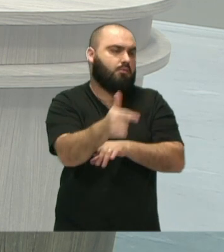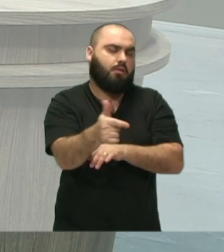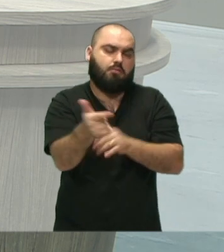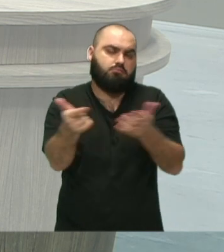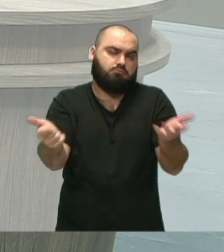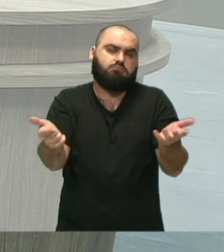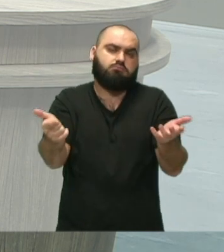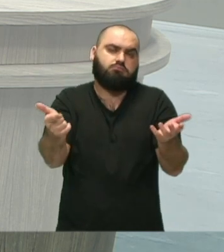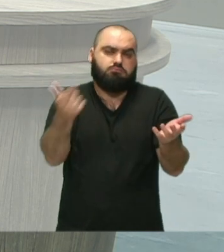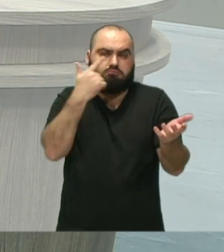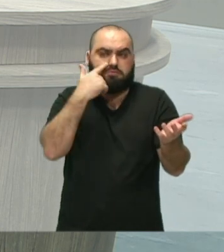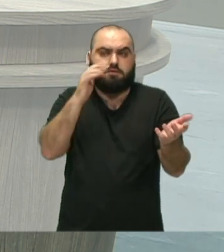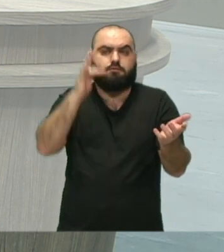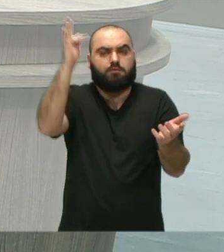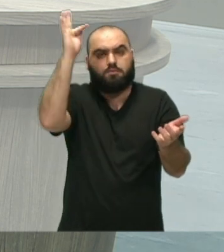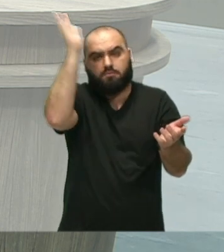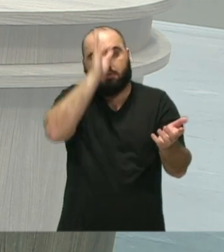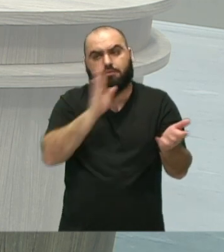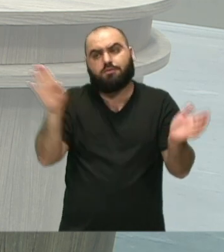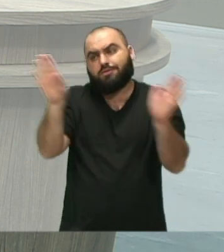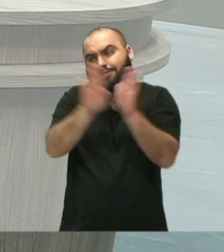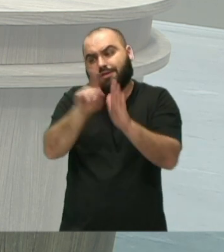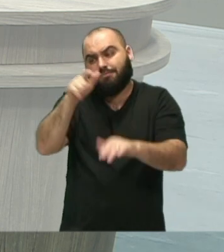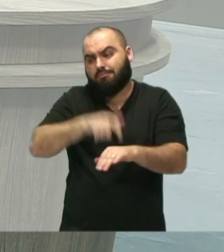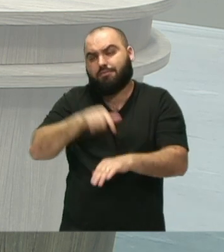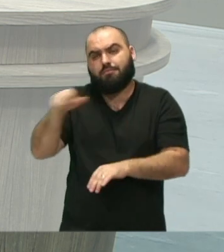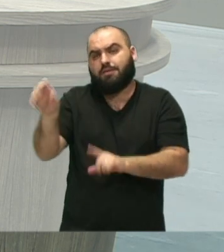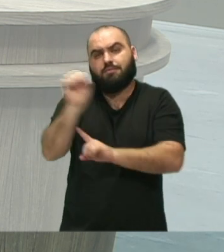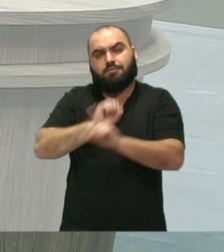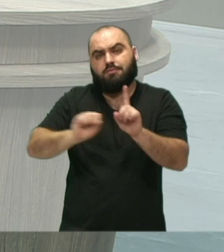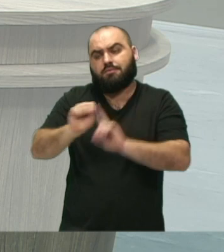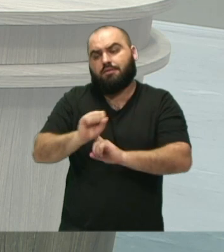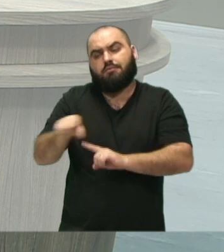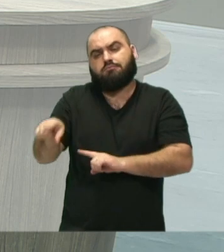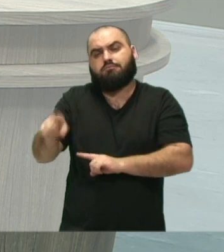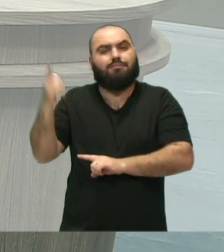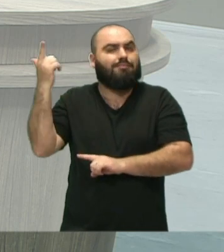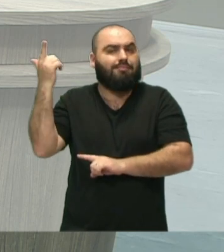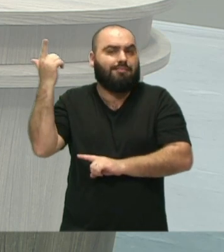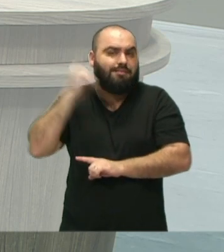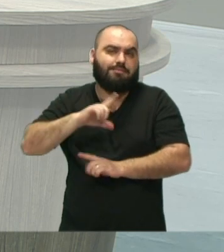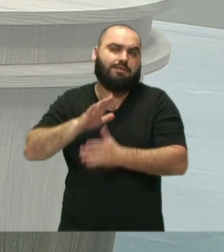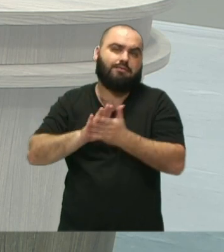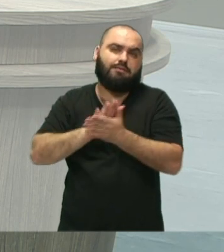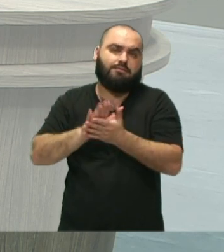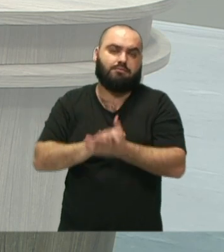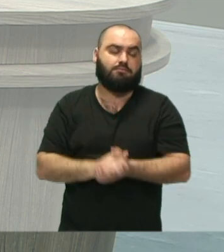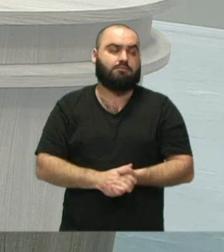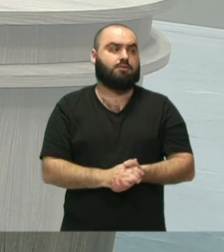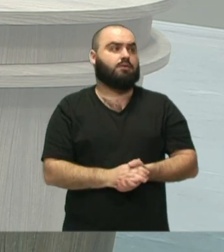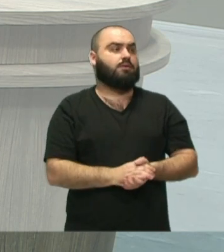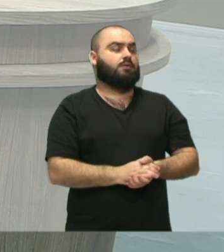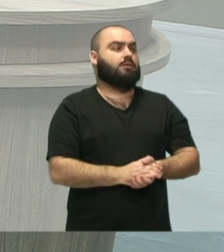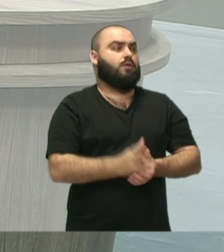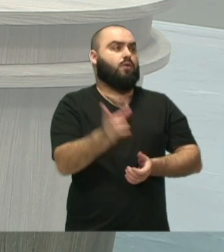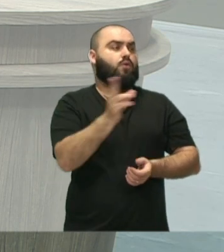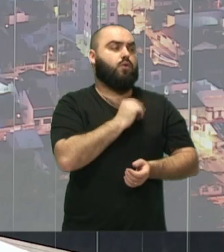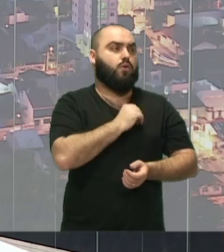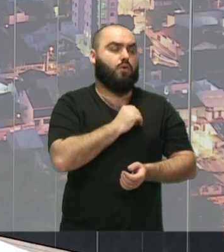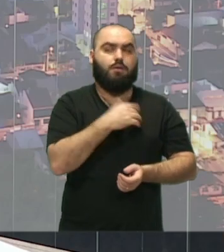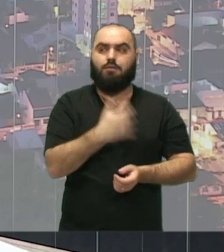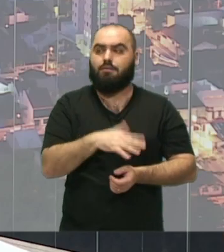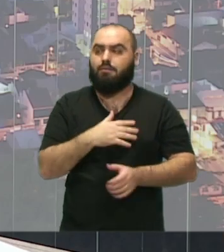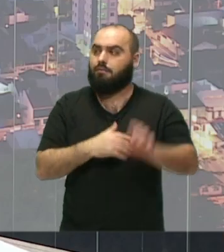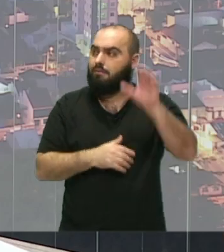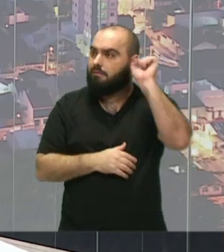em que fim a gente chega? A gente chega nesse momento de sociedade atual, né, que a gente mal consegue... Nossa, a gente fica aqui